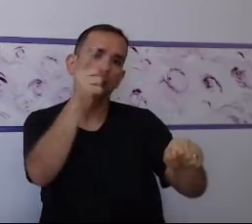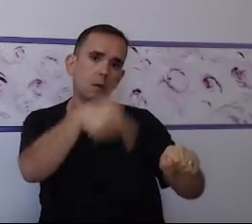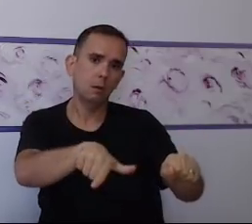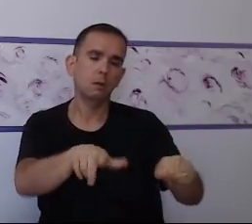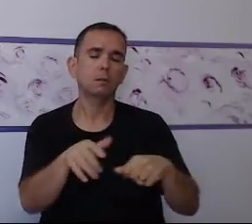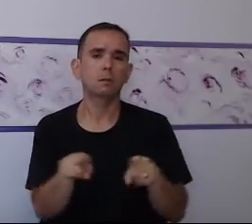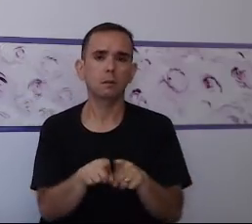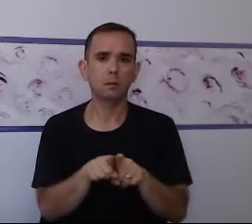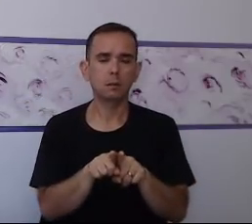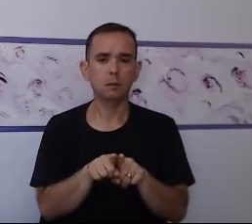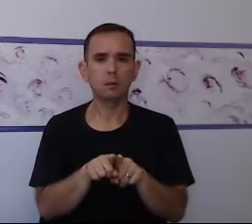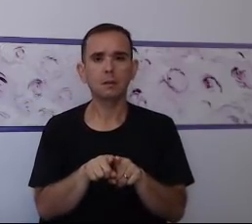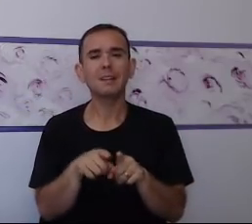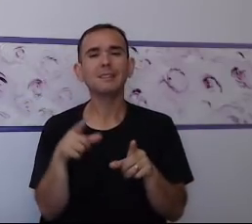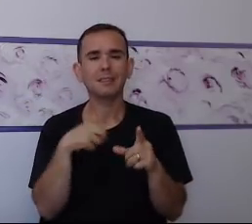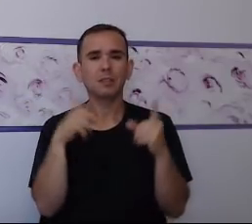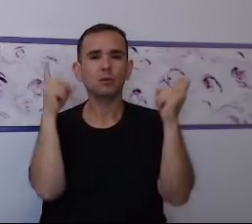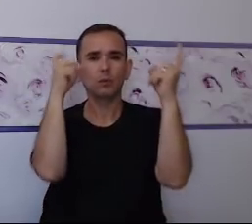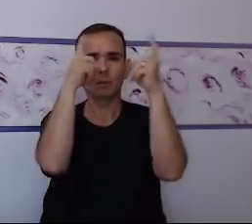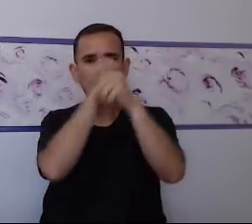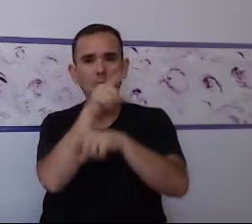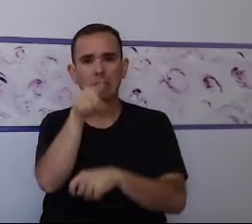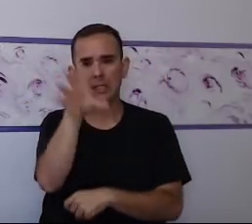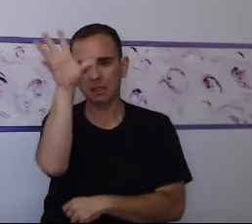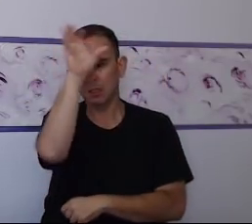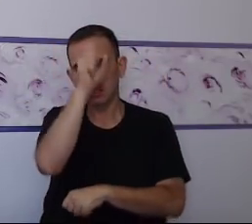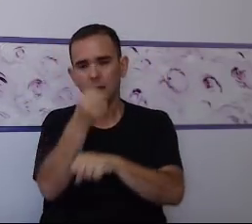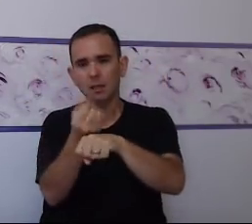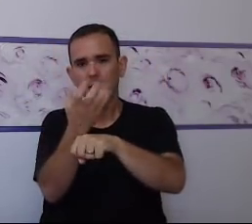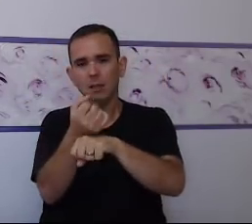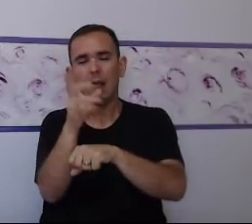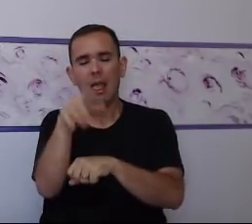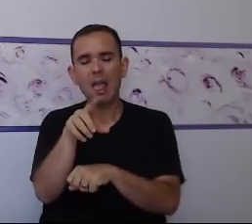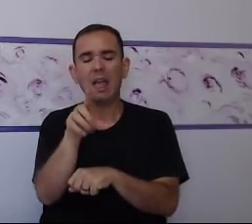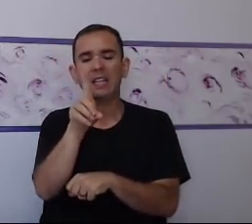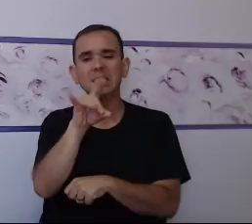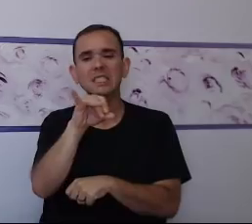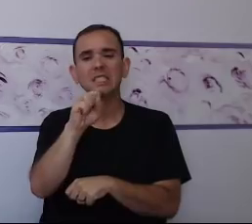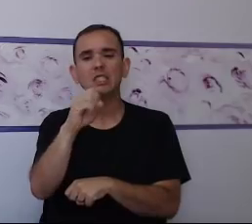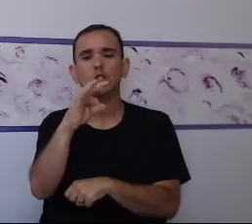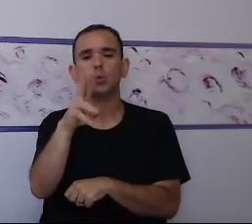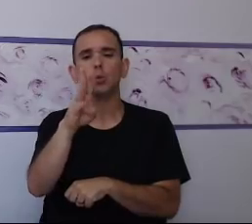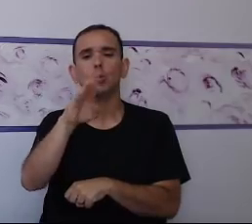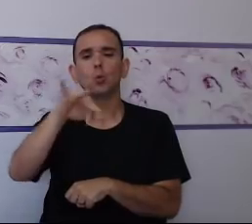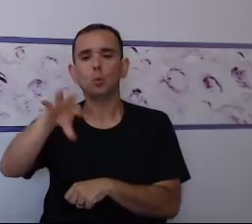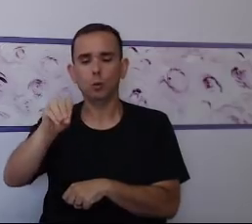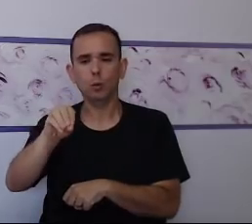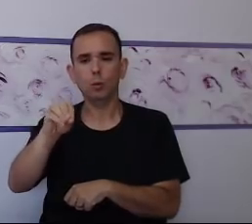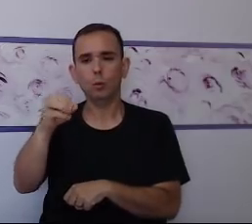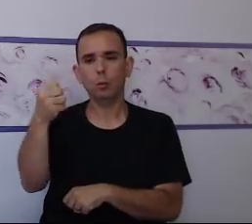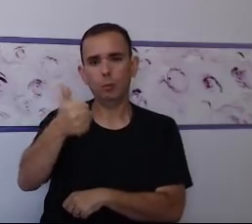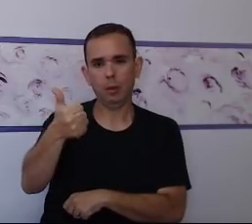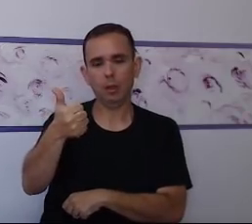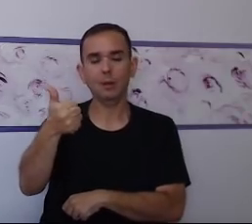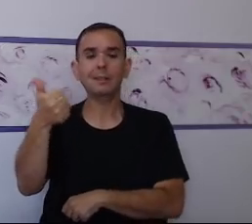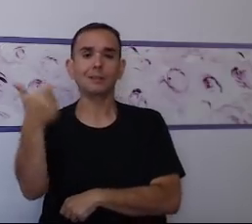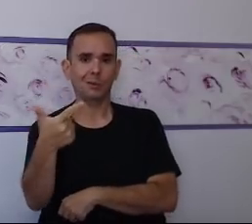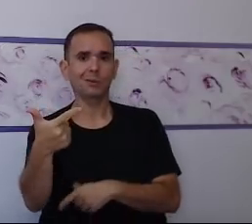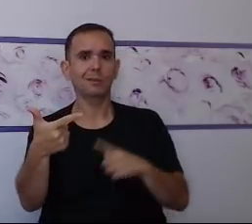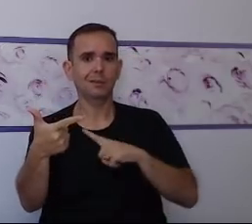retomada. Porque eles têm dificuldades nessa aprendizagem, que é o distúrbio primário, tá? E a gente tem distúrbio secundário.